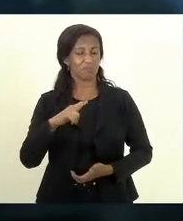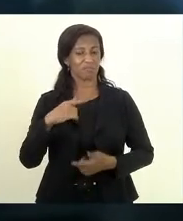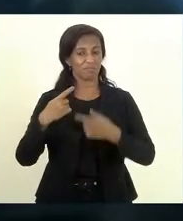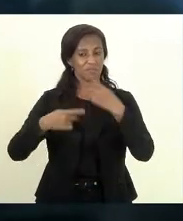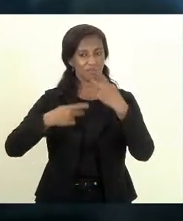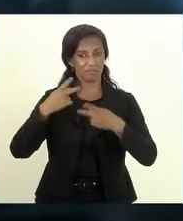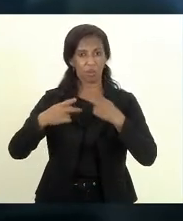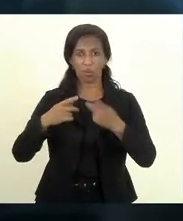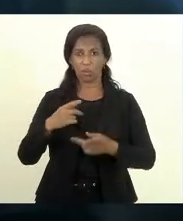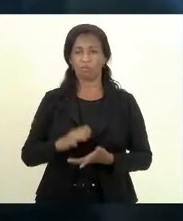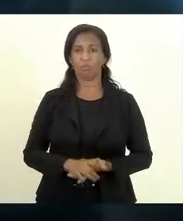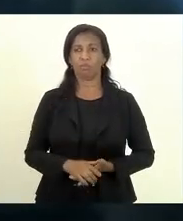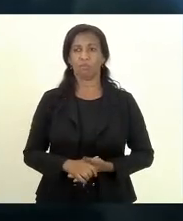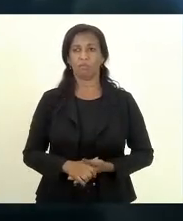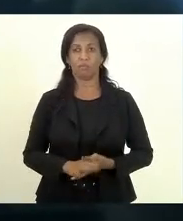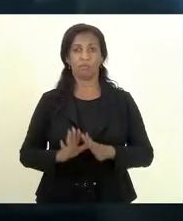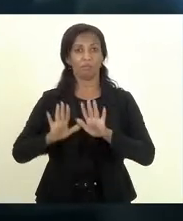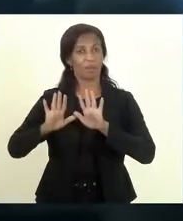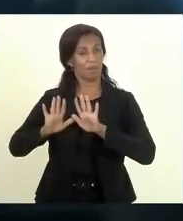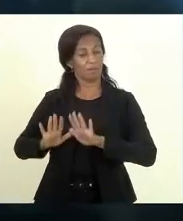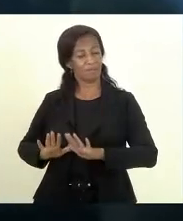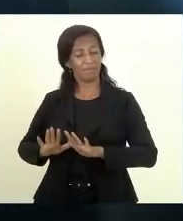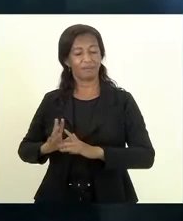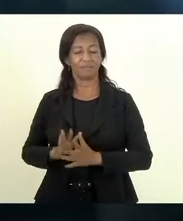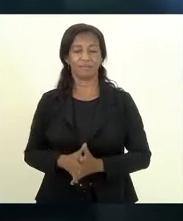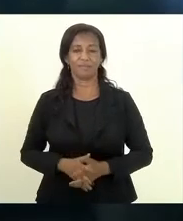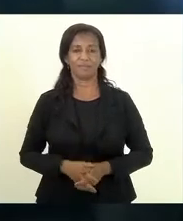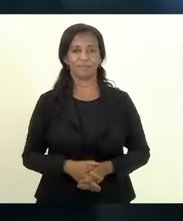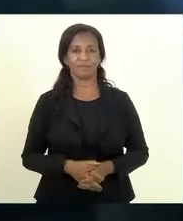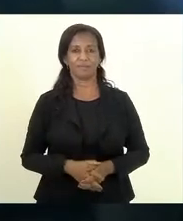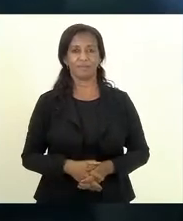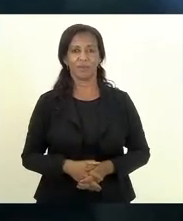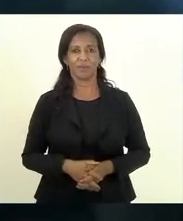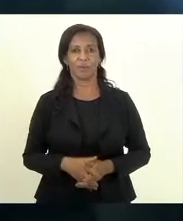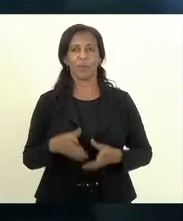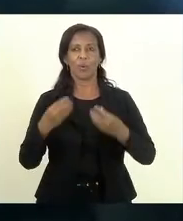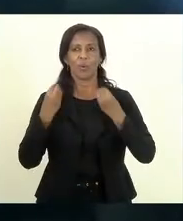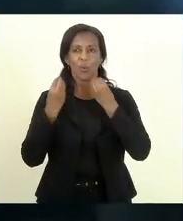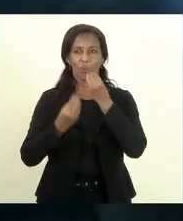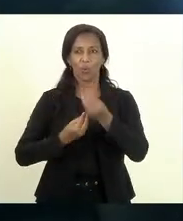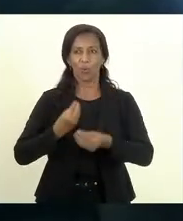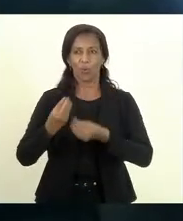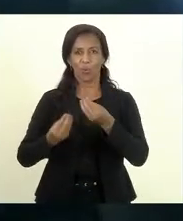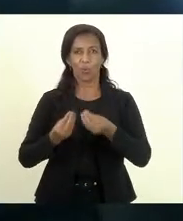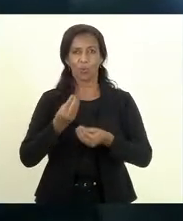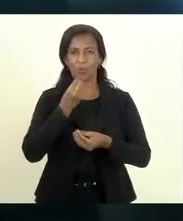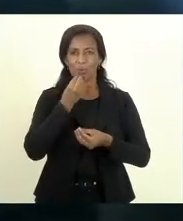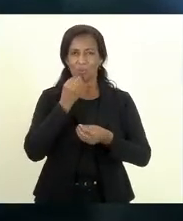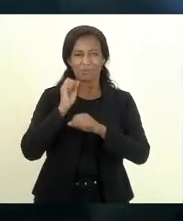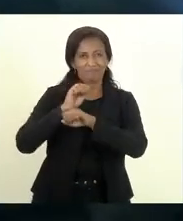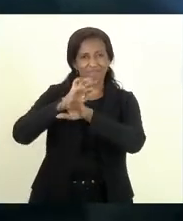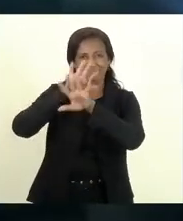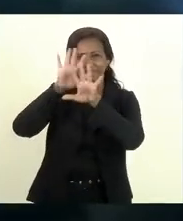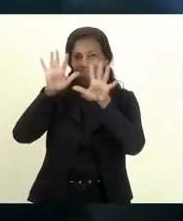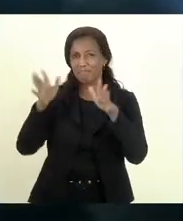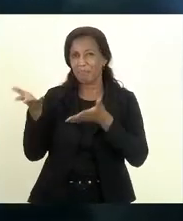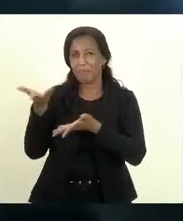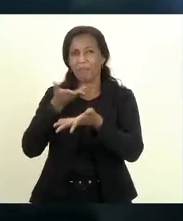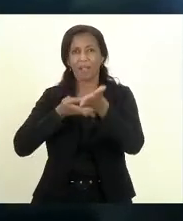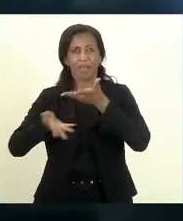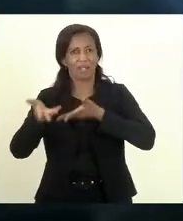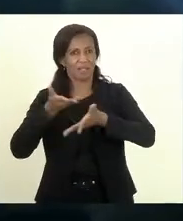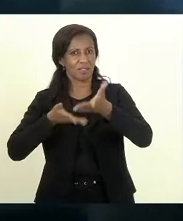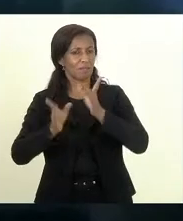sem dúvida. Mas, como eu defendo cada vez mais transparência, mais